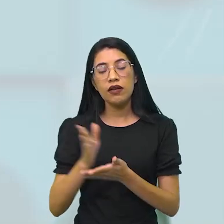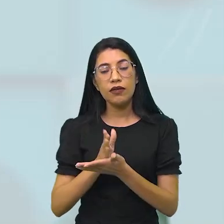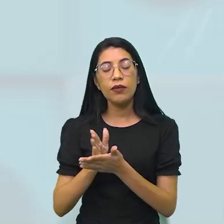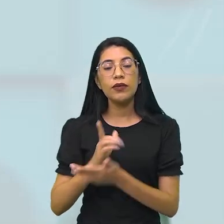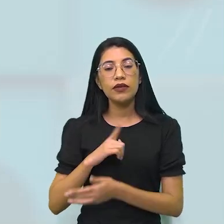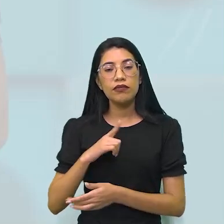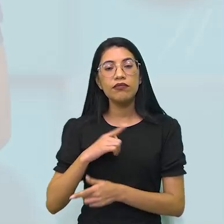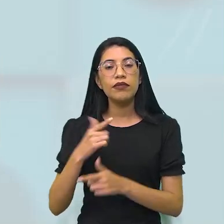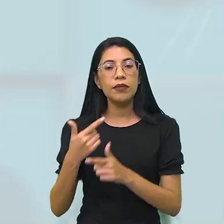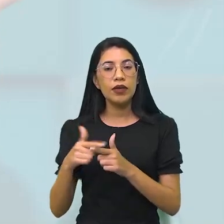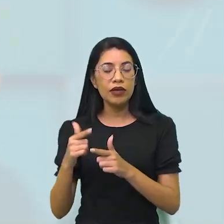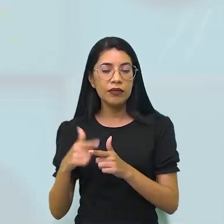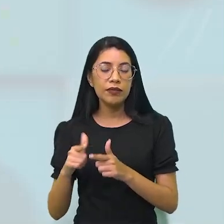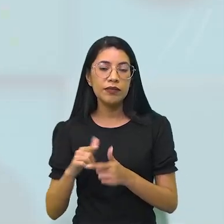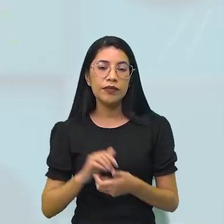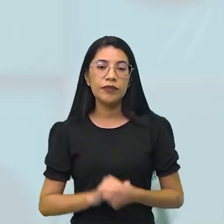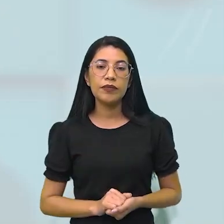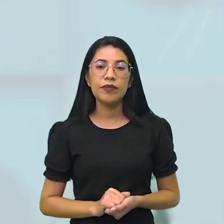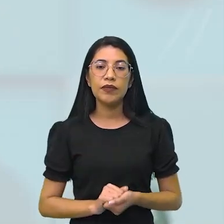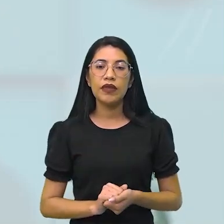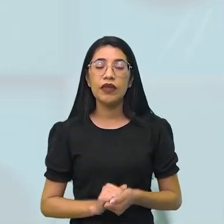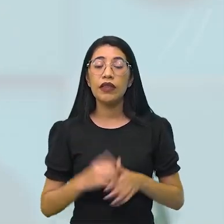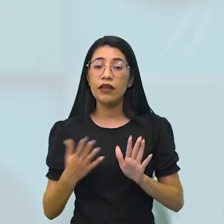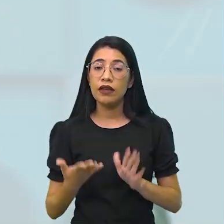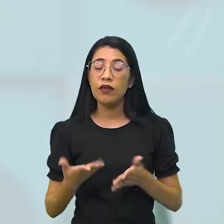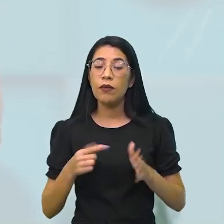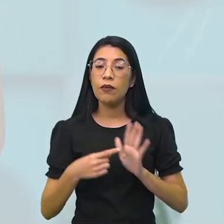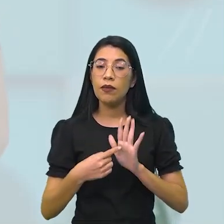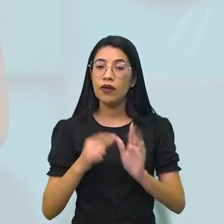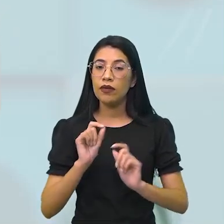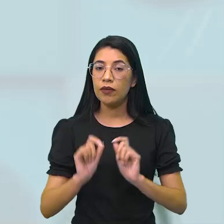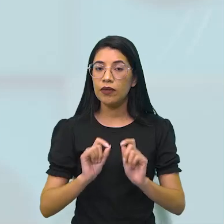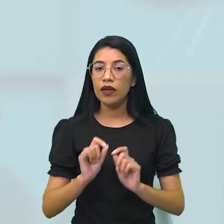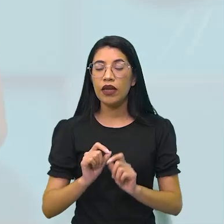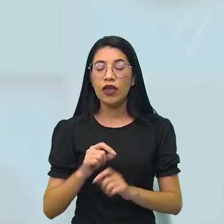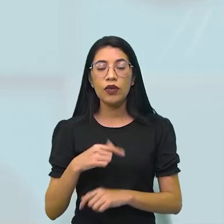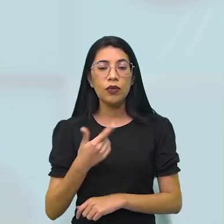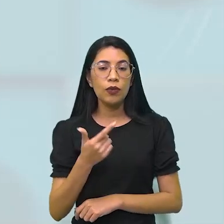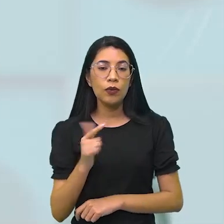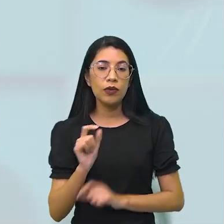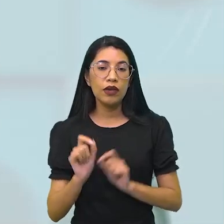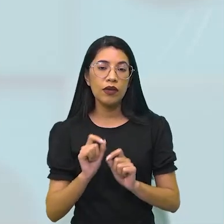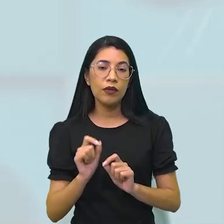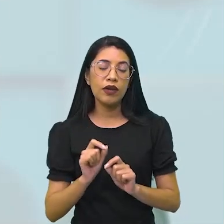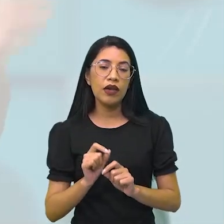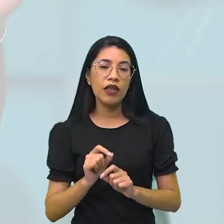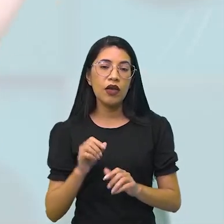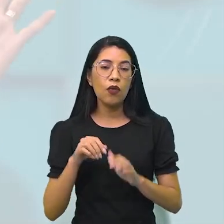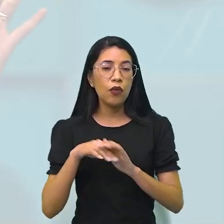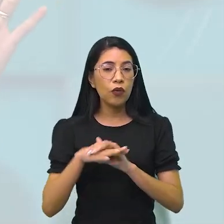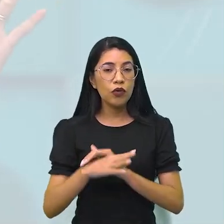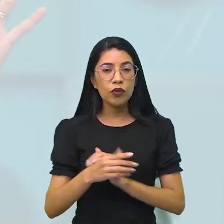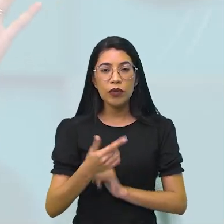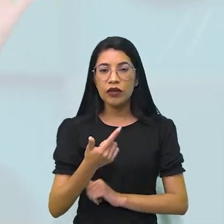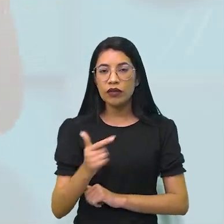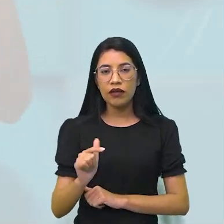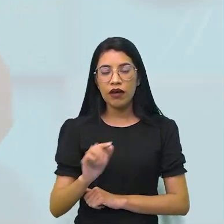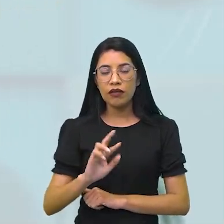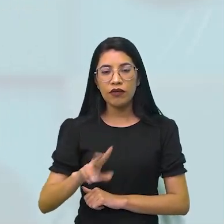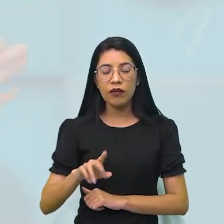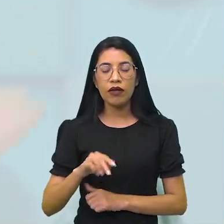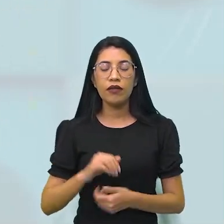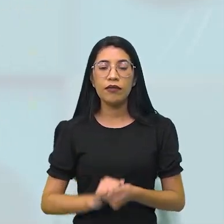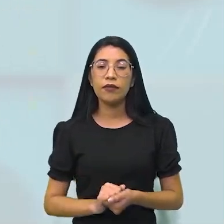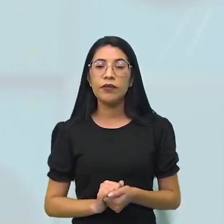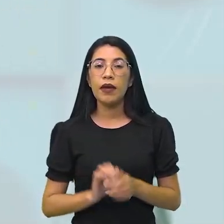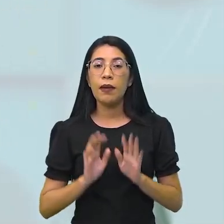ali uma situação. Então aí mostra por quê, né? Nós não temos o hábito, não era para eu tomar leite pro resto da minha vida.